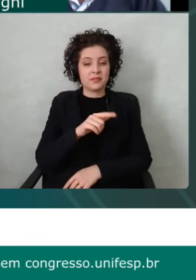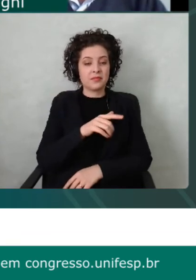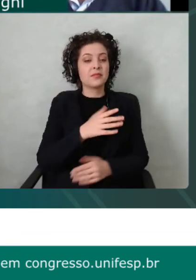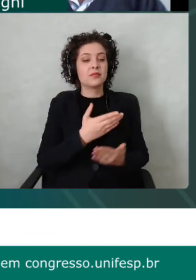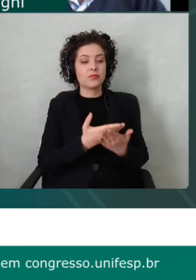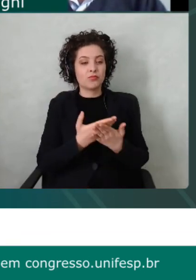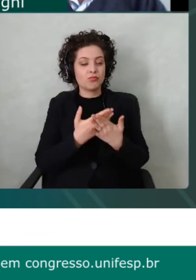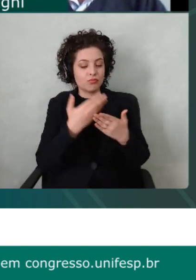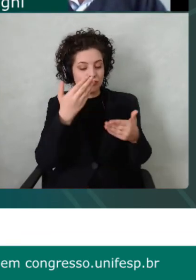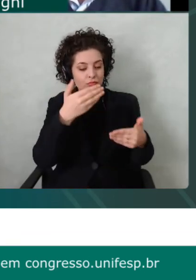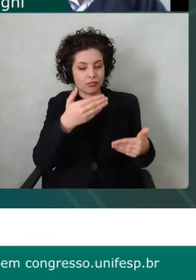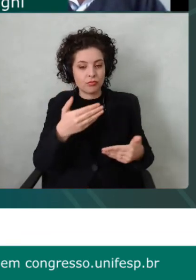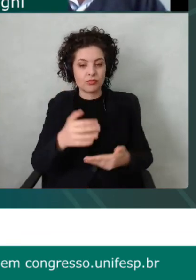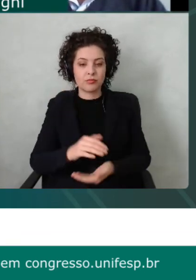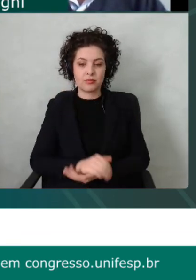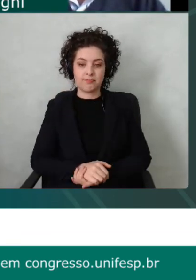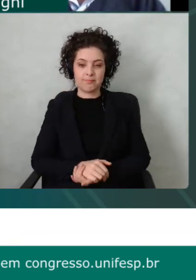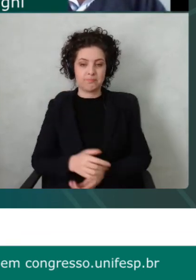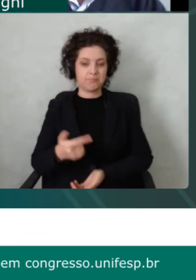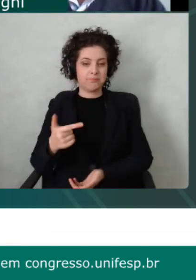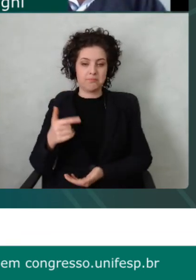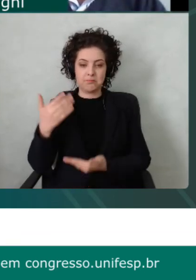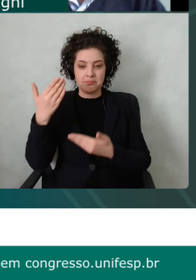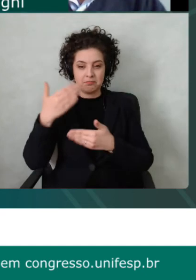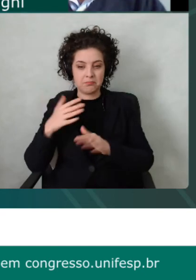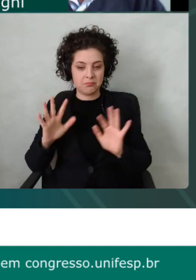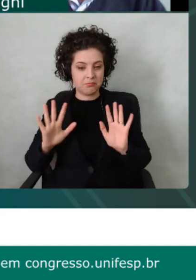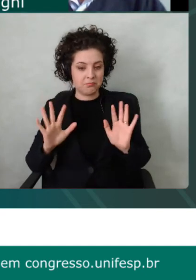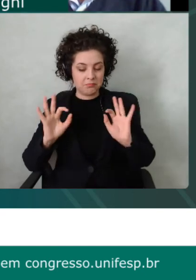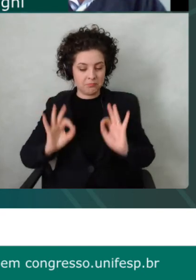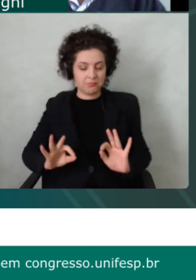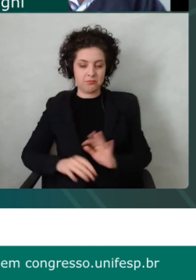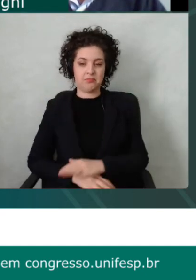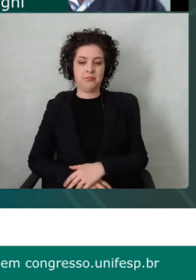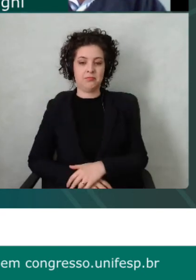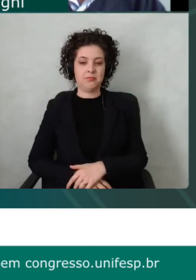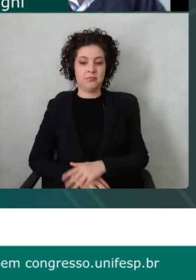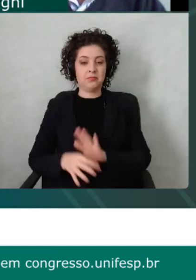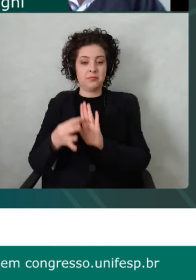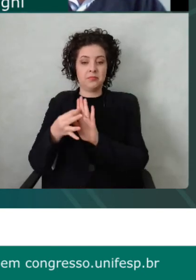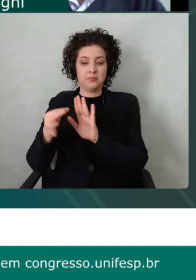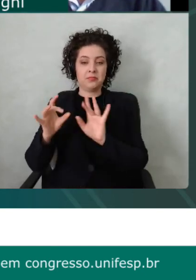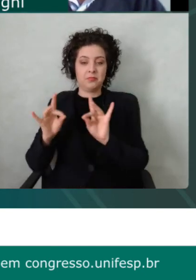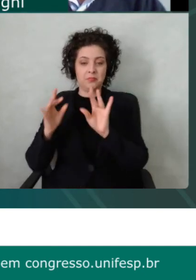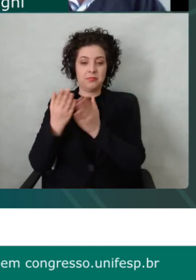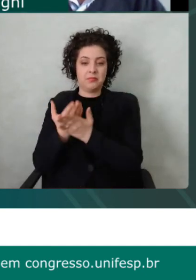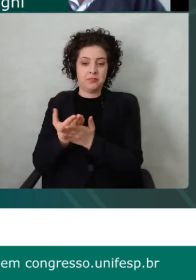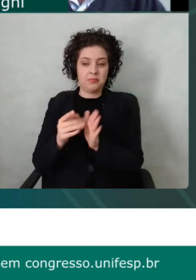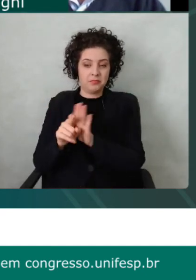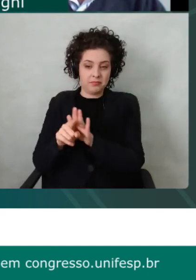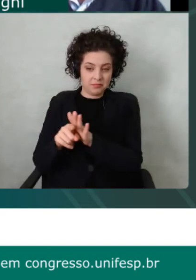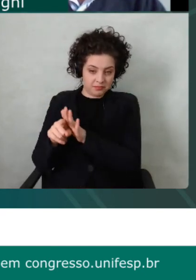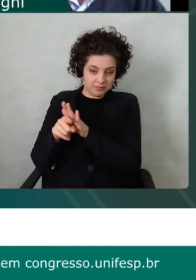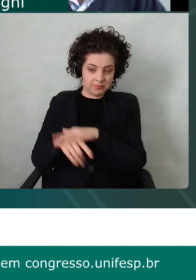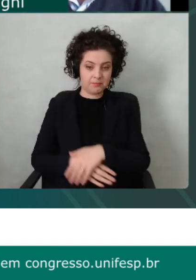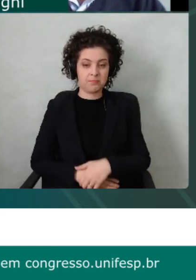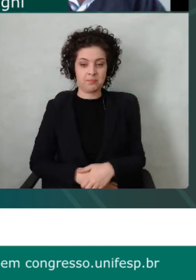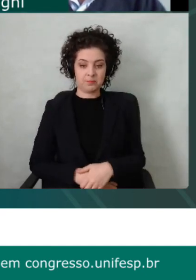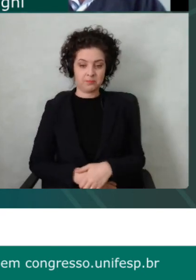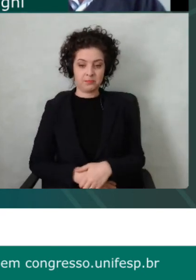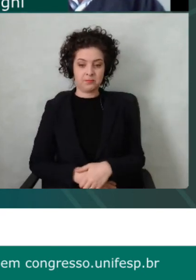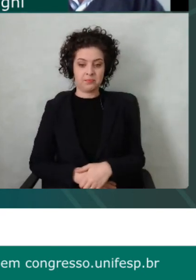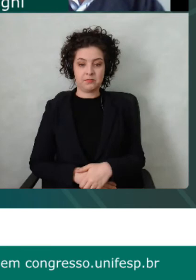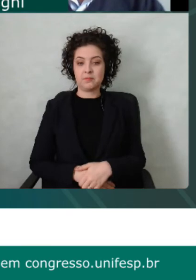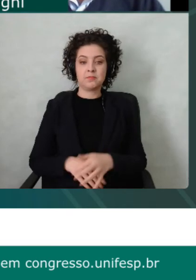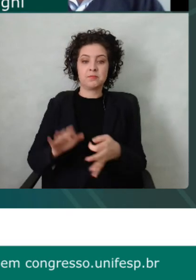nós não temos evidências. Então, nós vamos precisar de opinião de especialistas também dentro desse caminho. que você tem para dizer